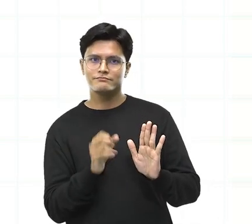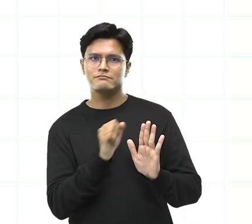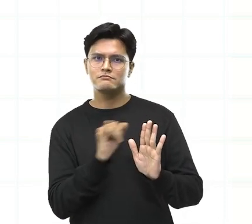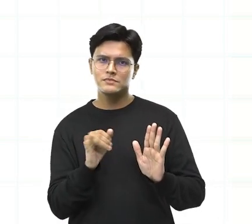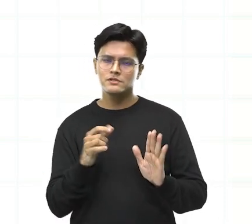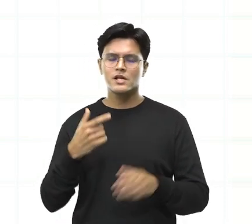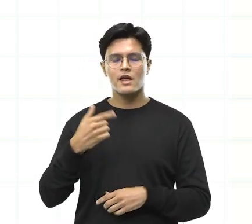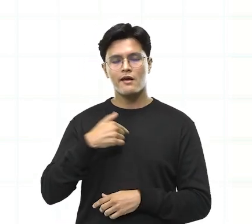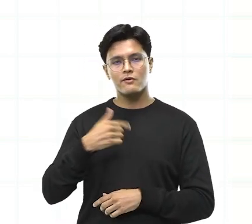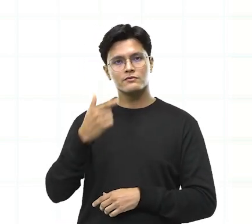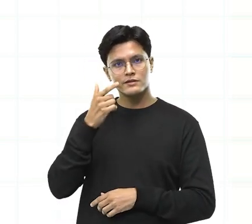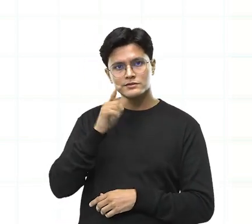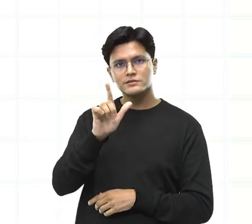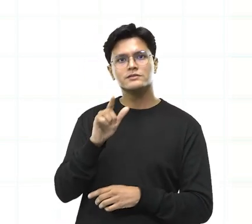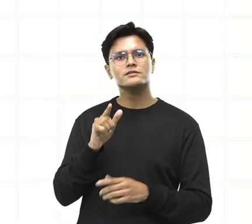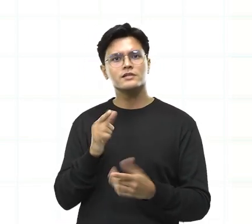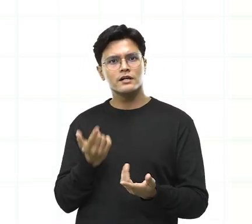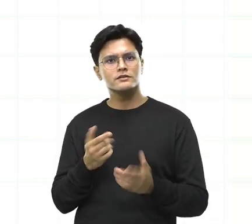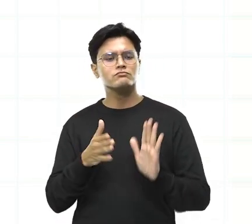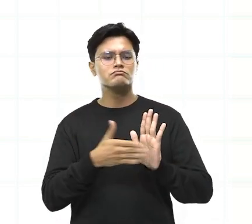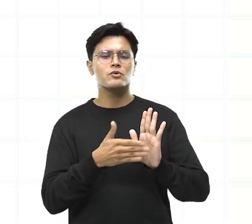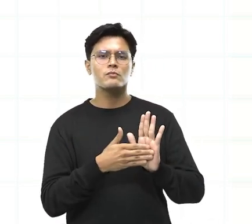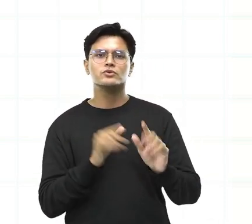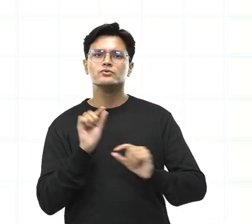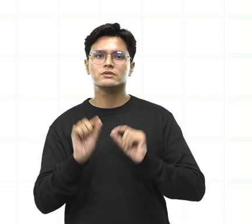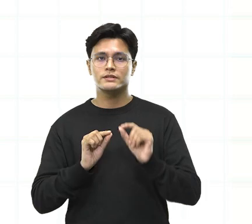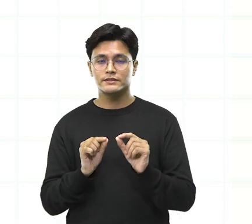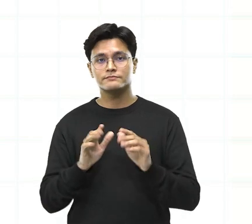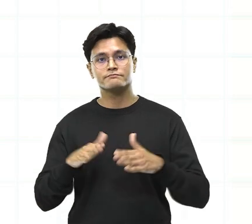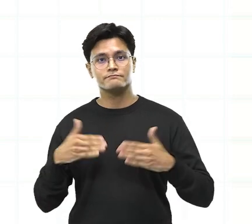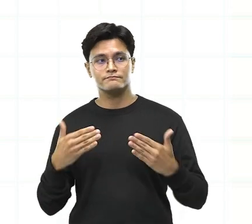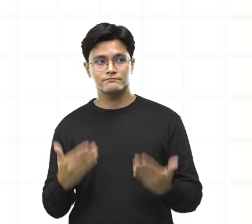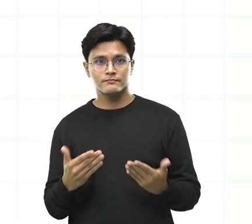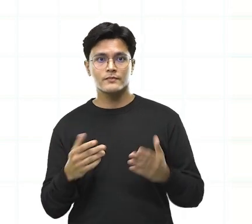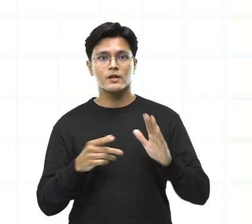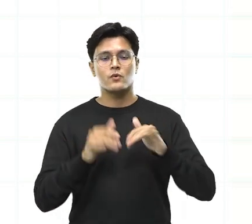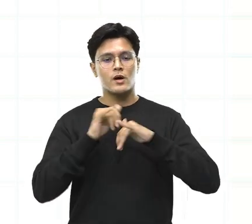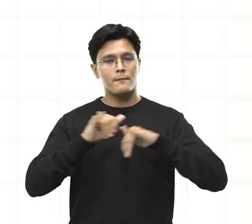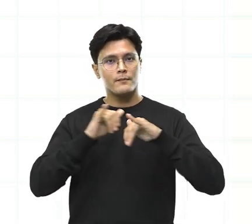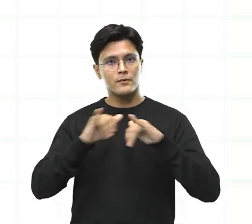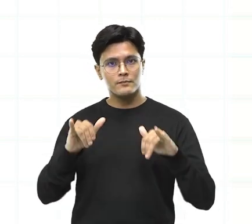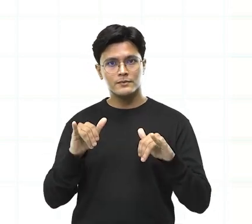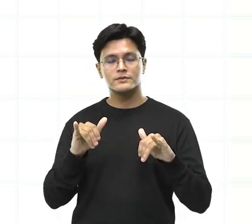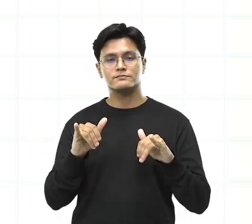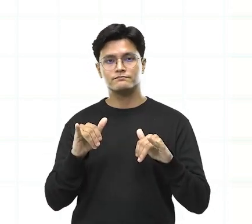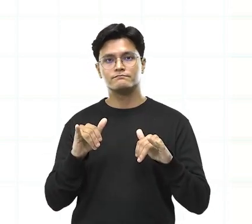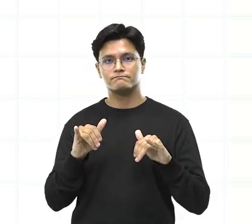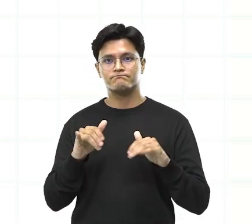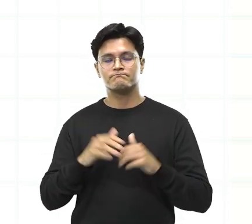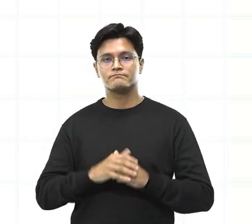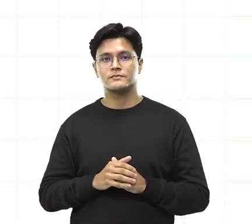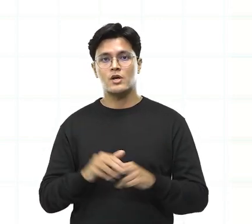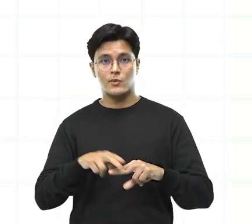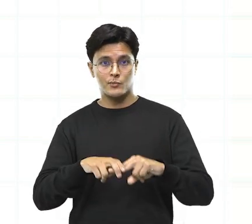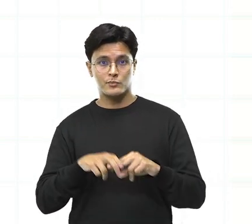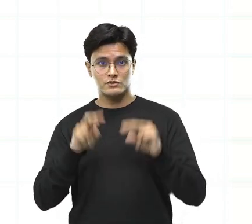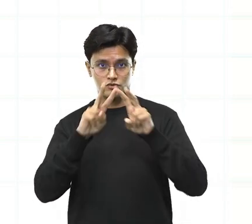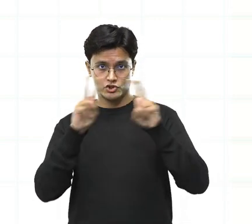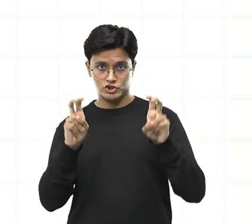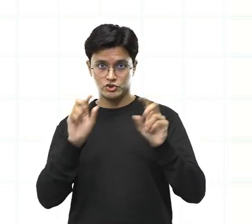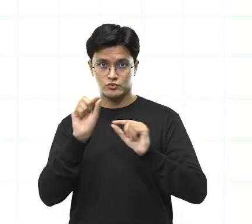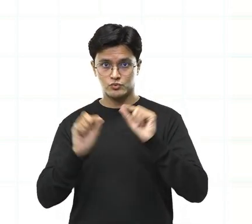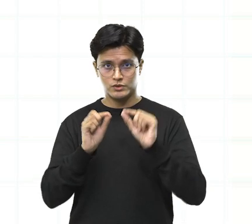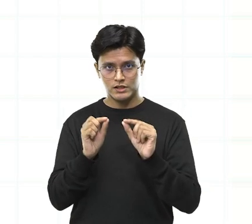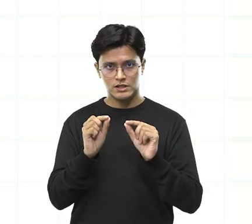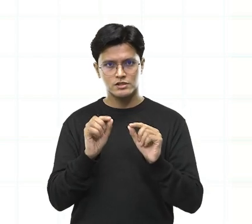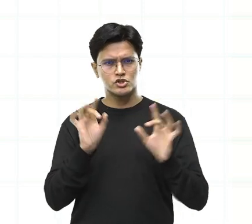vai trabalhar, enfim. E aí, a propaganda, né, por isso que esse nosso título traz, ó, para além